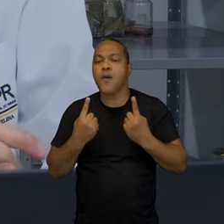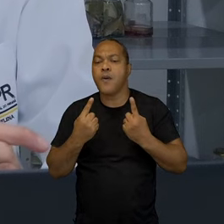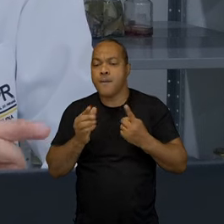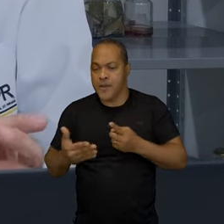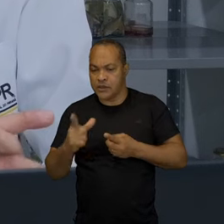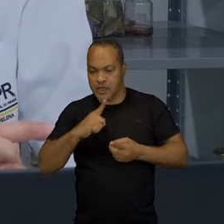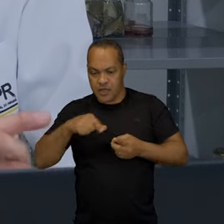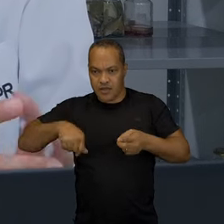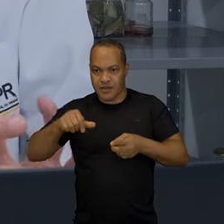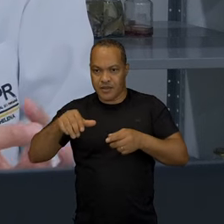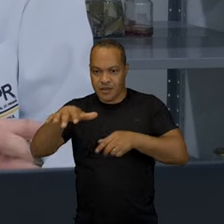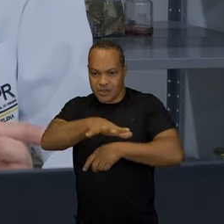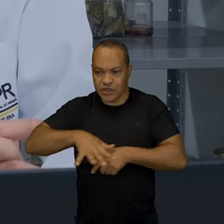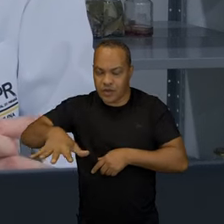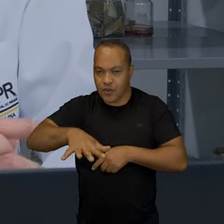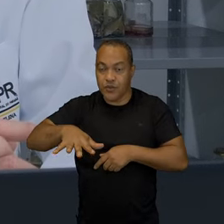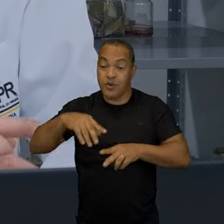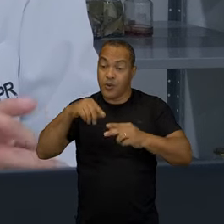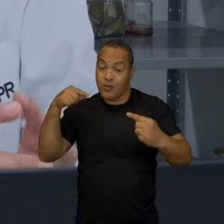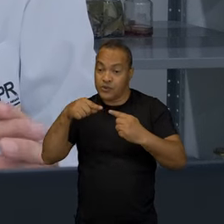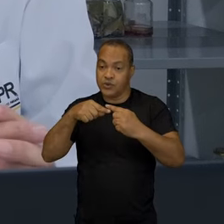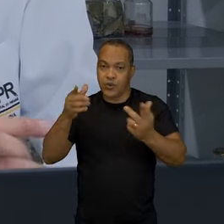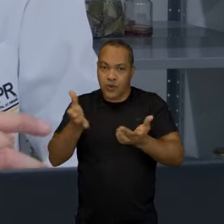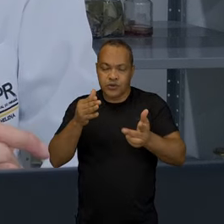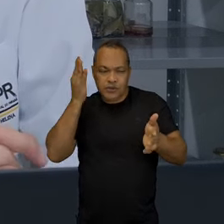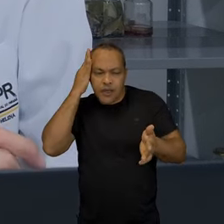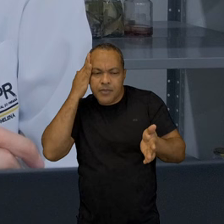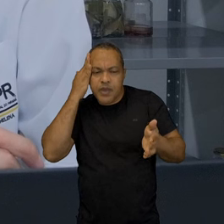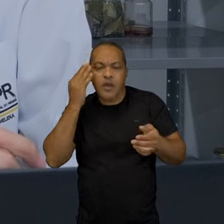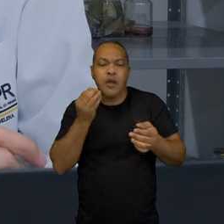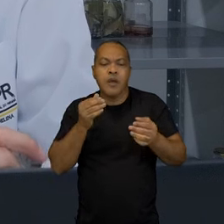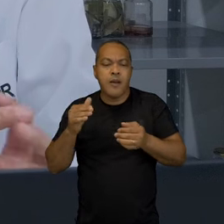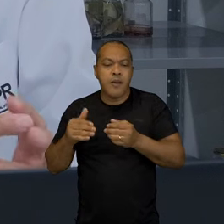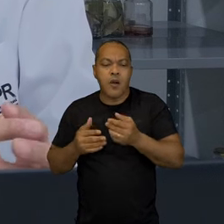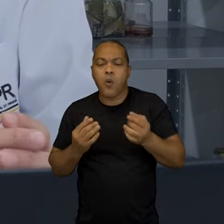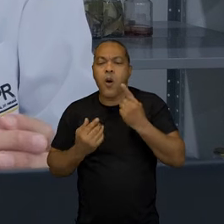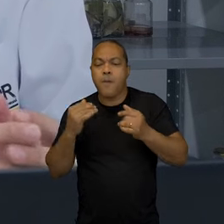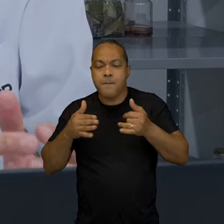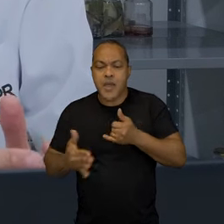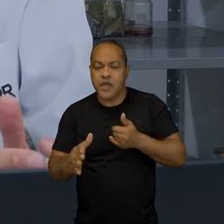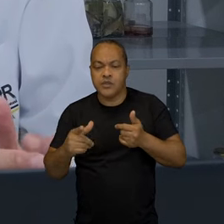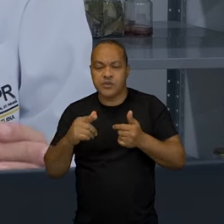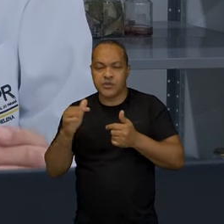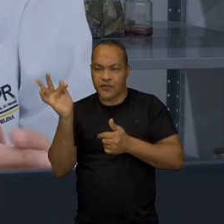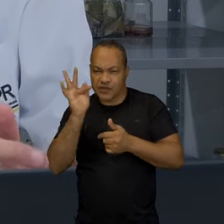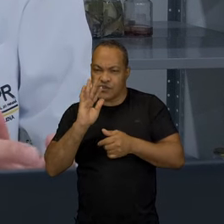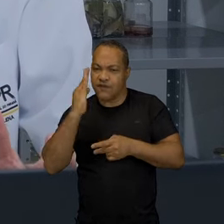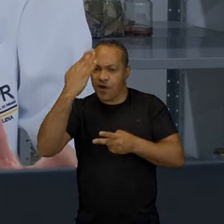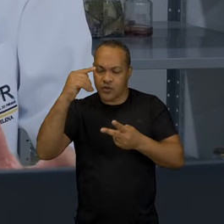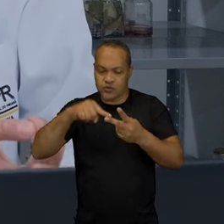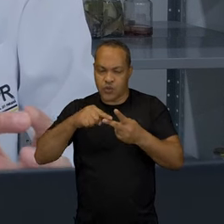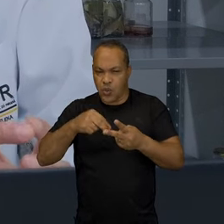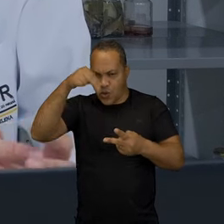aqui na região. O objetivo principal é fazer o levantamento da fauna das espécies de peixe do Rio São Francisco Falso,